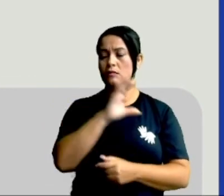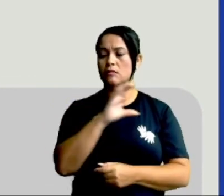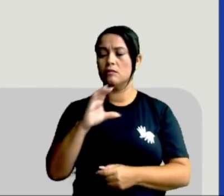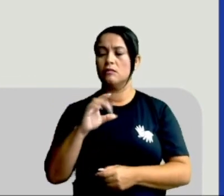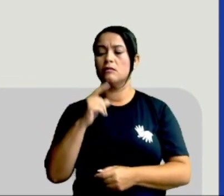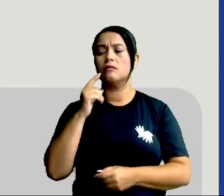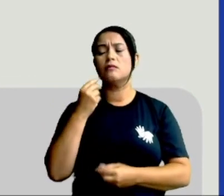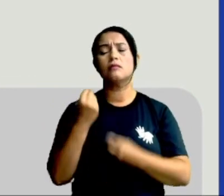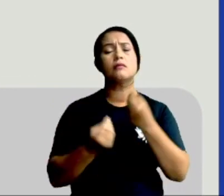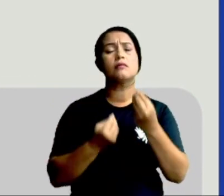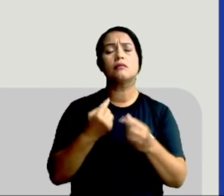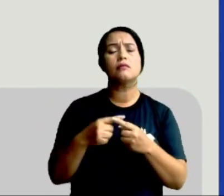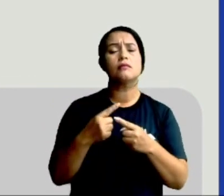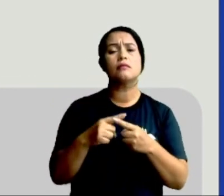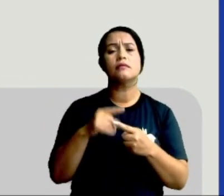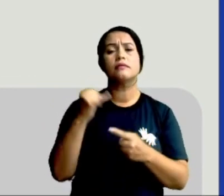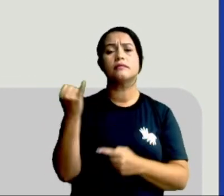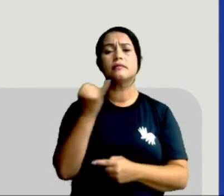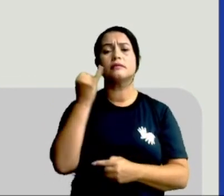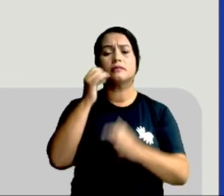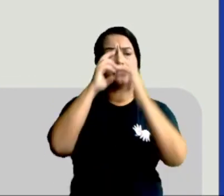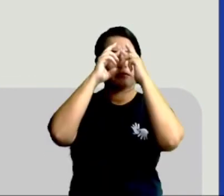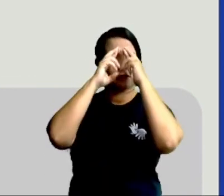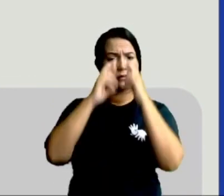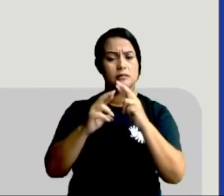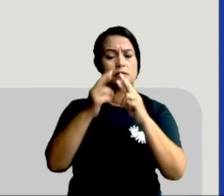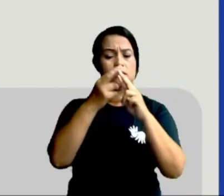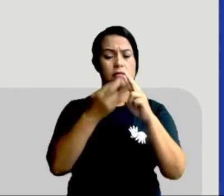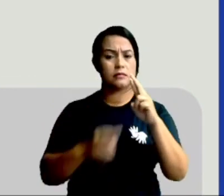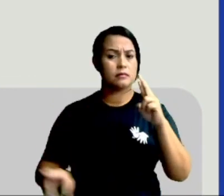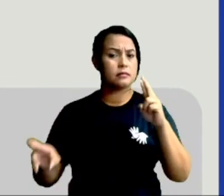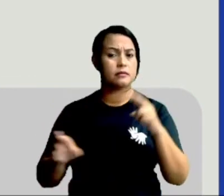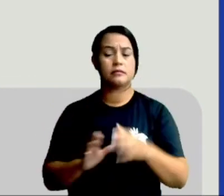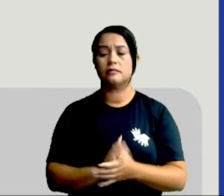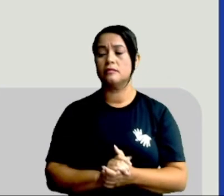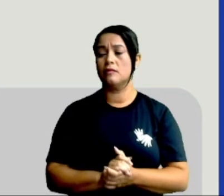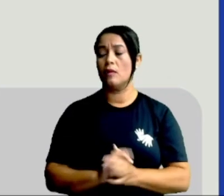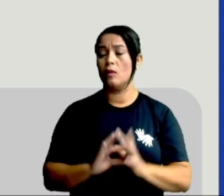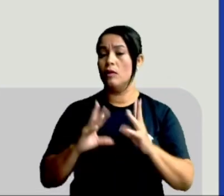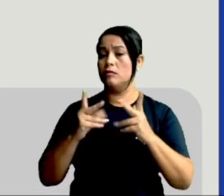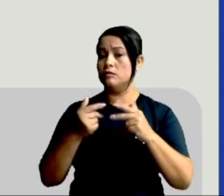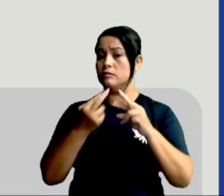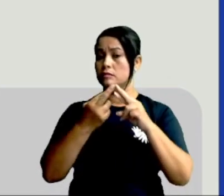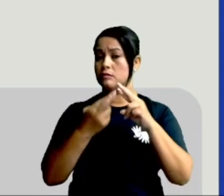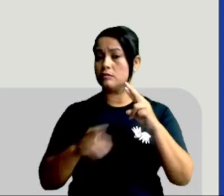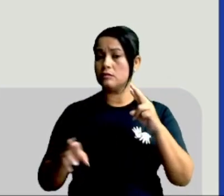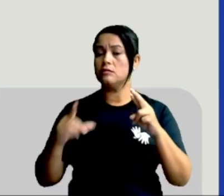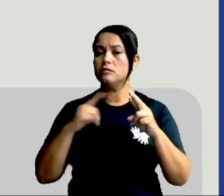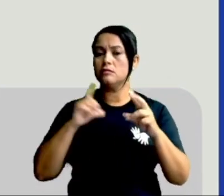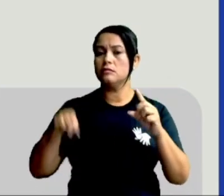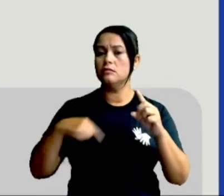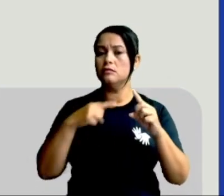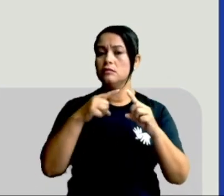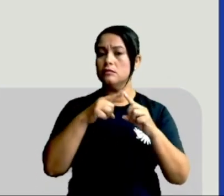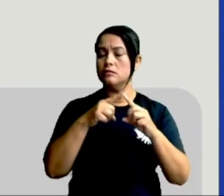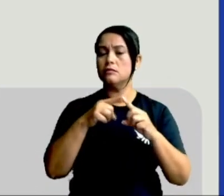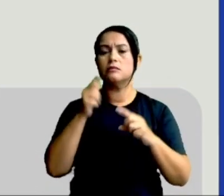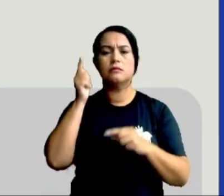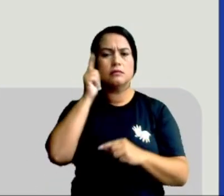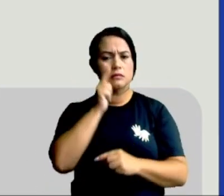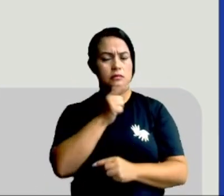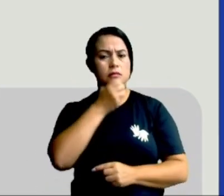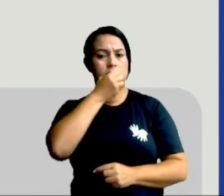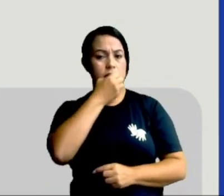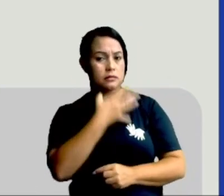Qual a importância de respeitar as religiões, tá? Toda religião, ela tem o objetivo de alcançar o